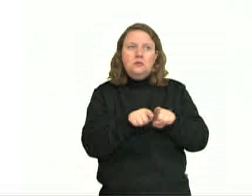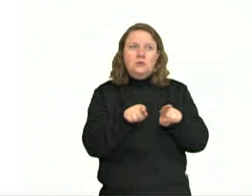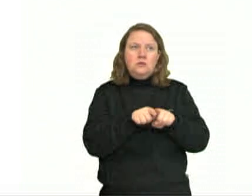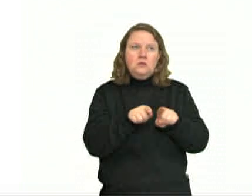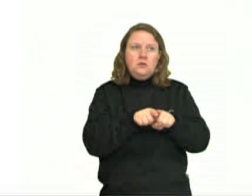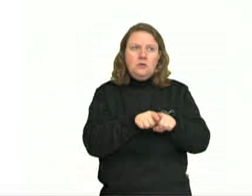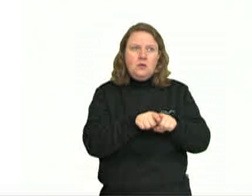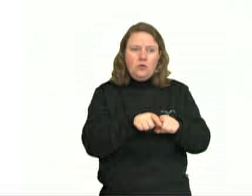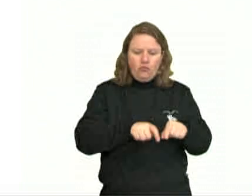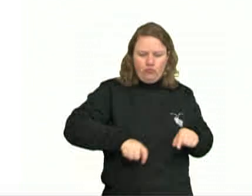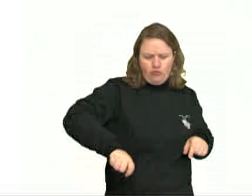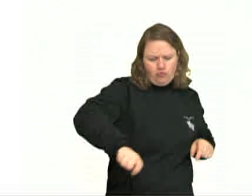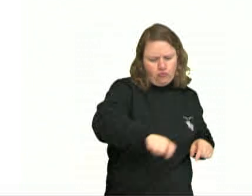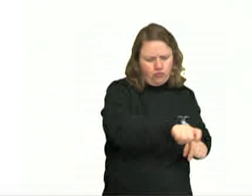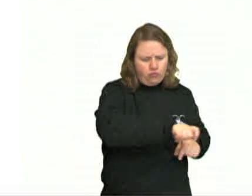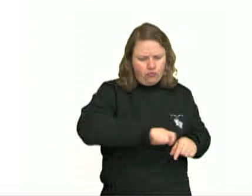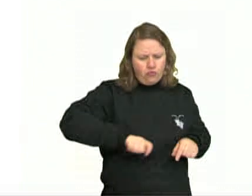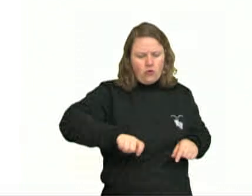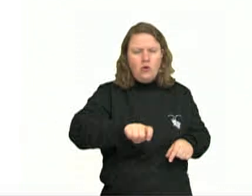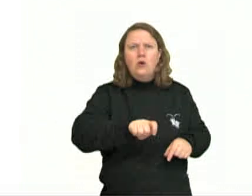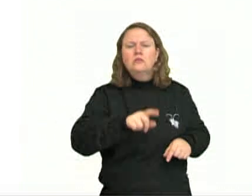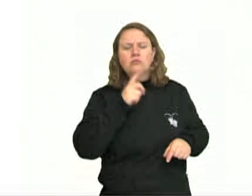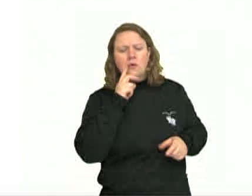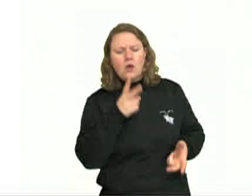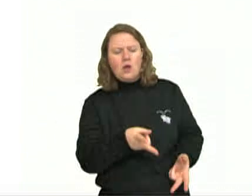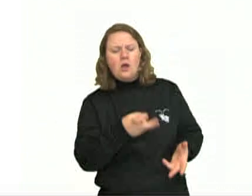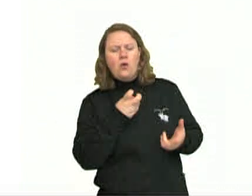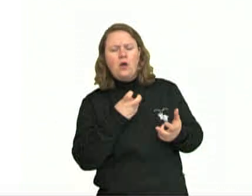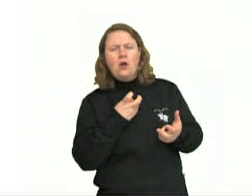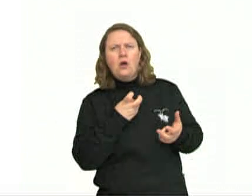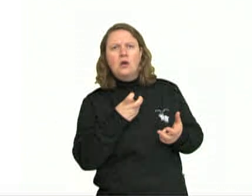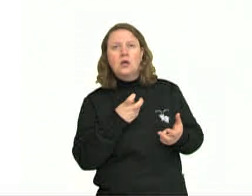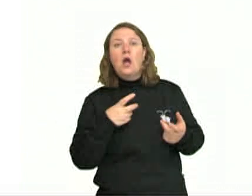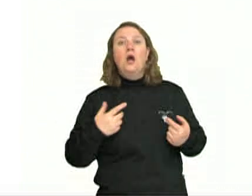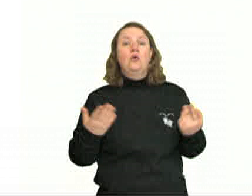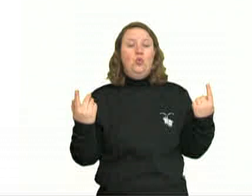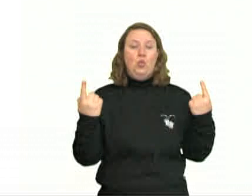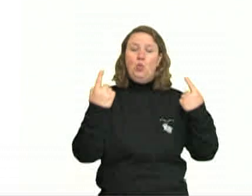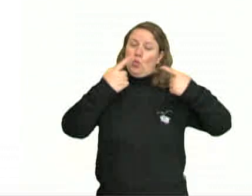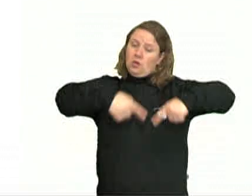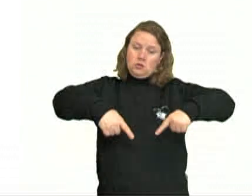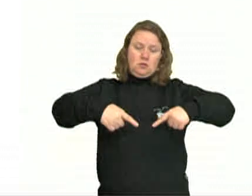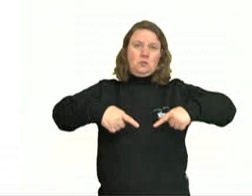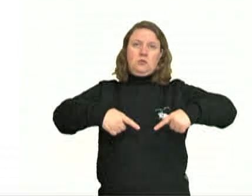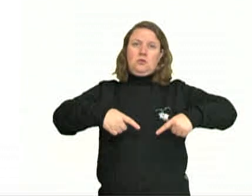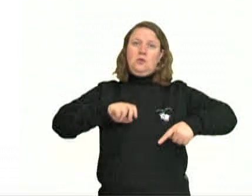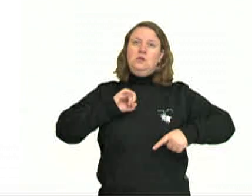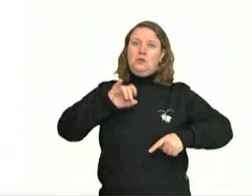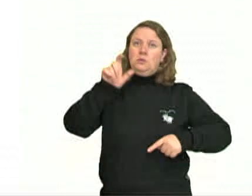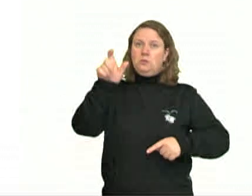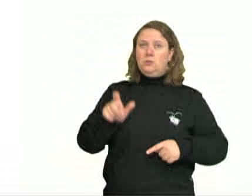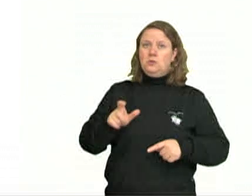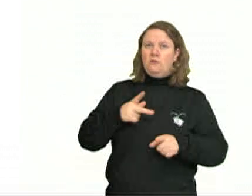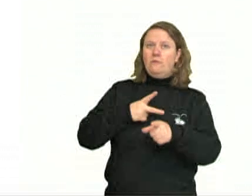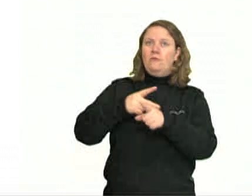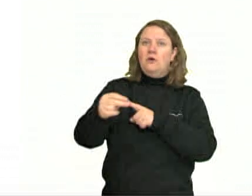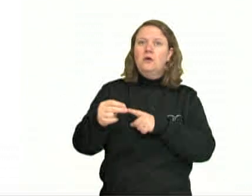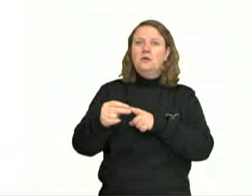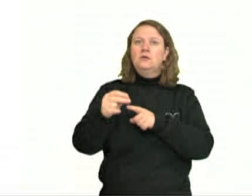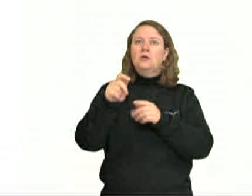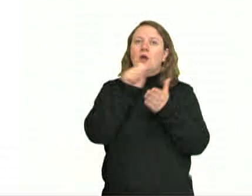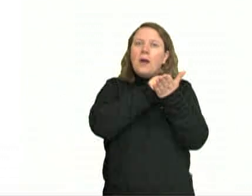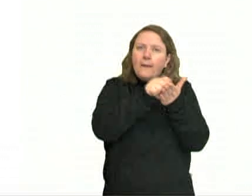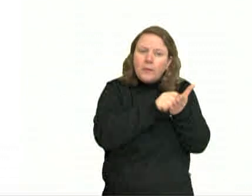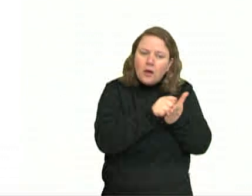de combate, parando a luta e lançando o desafio. Caso vença, o placar é corrigido e